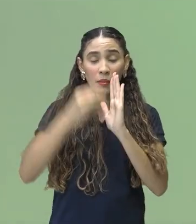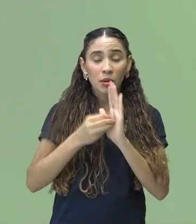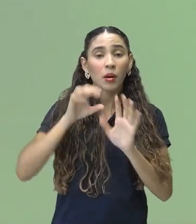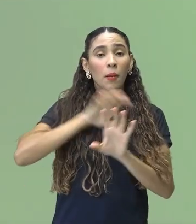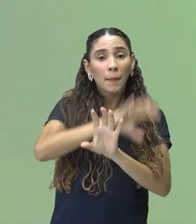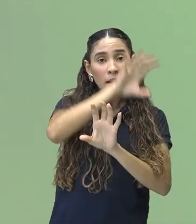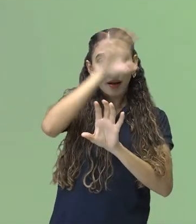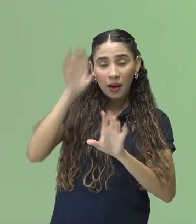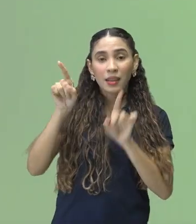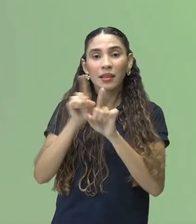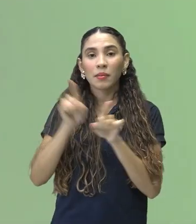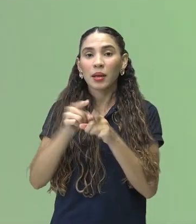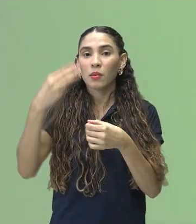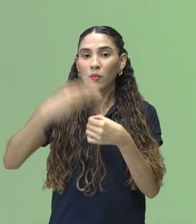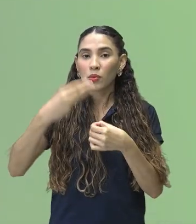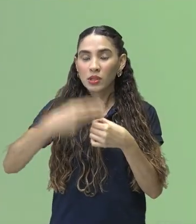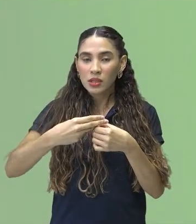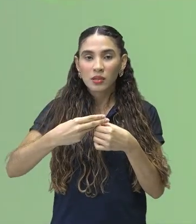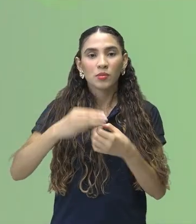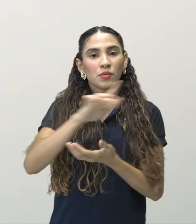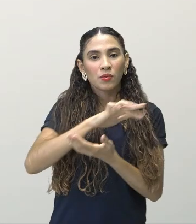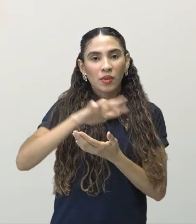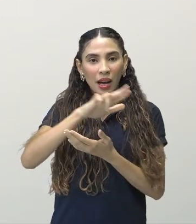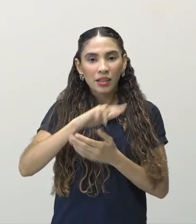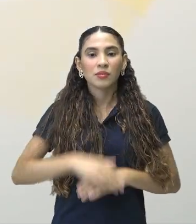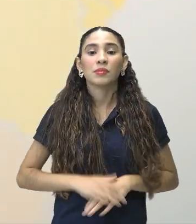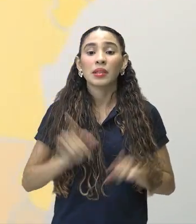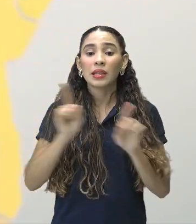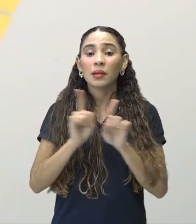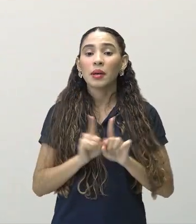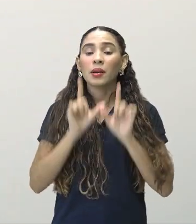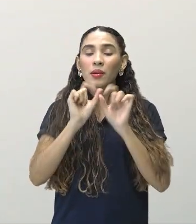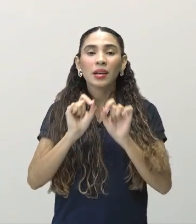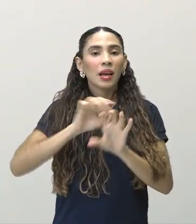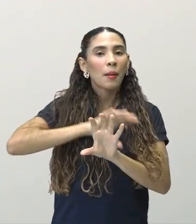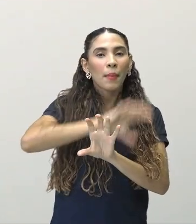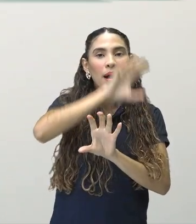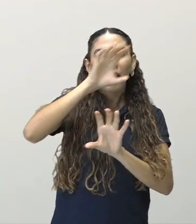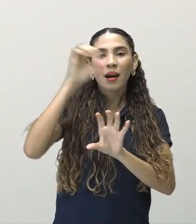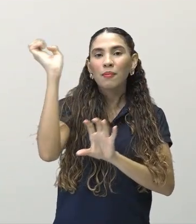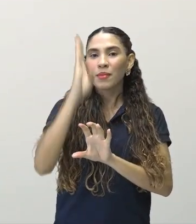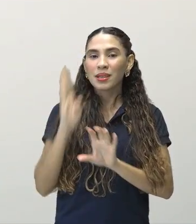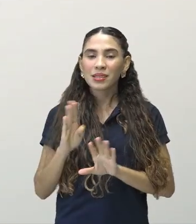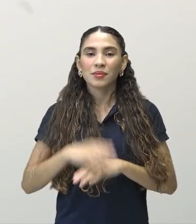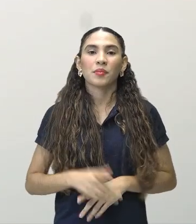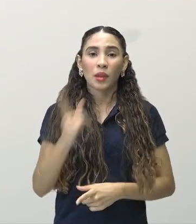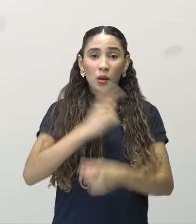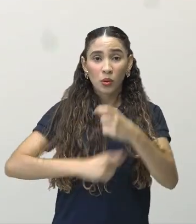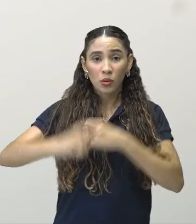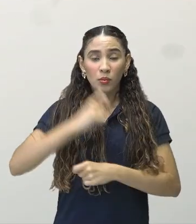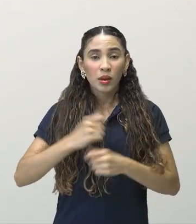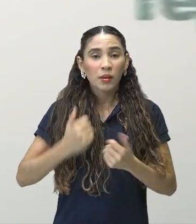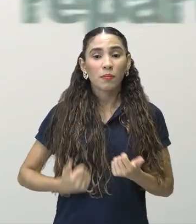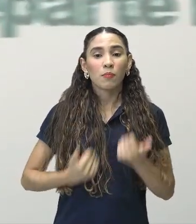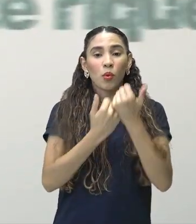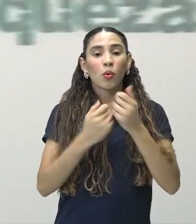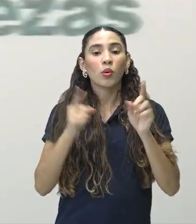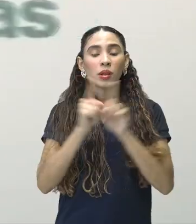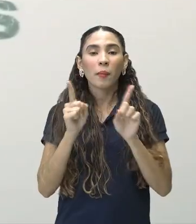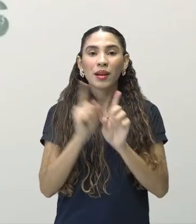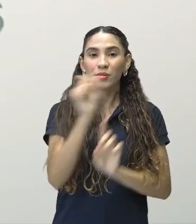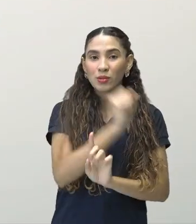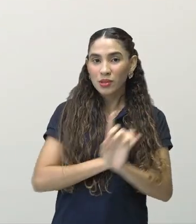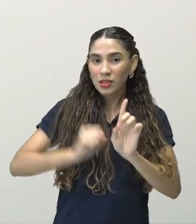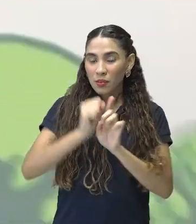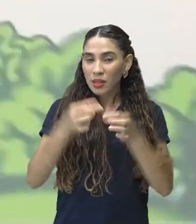e os municípios de Macapá e Santana, no Amapá, como em todo o Brasil. Economicamente sustentável,